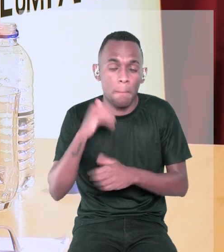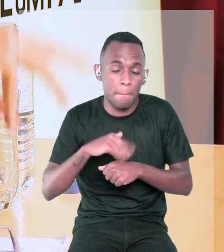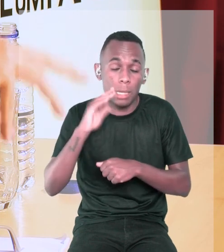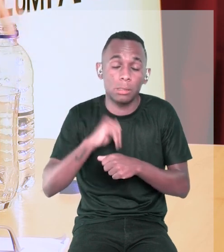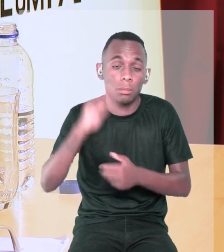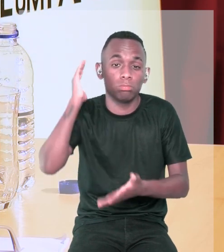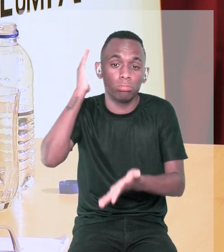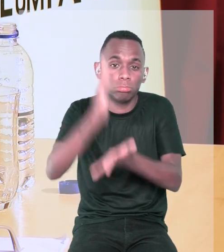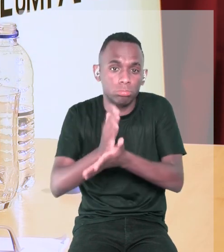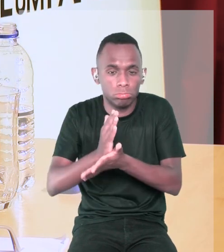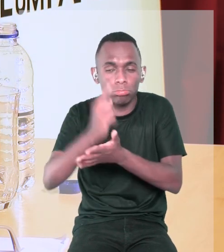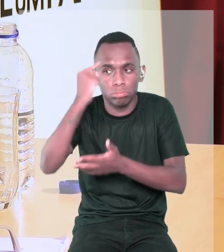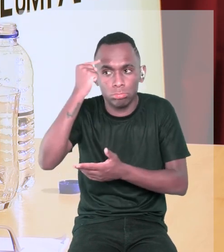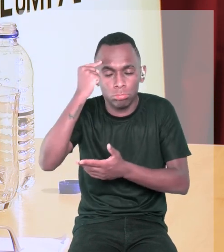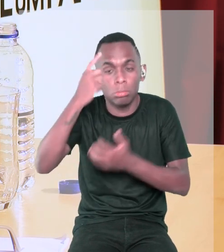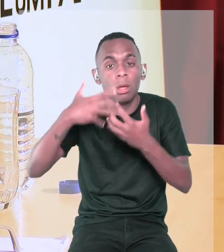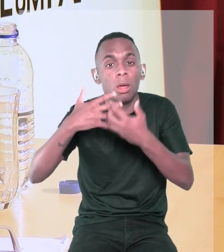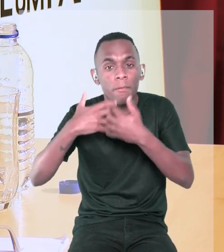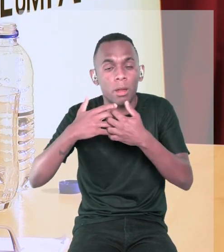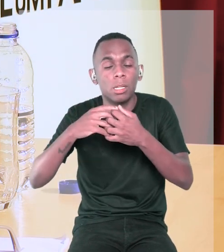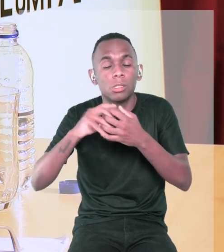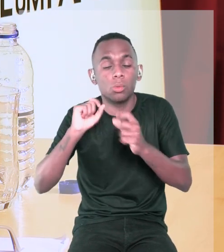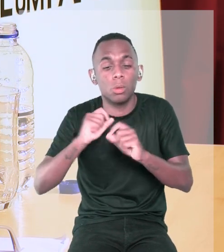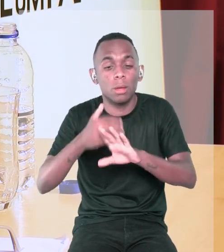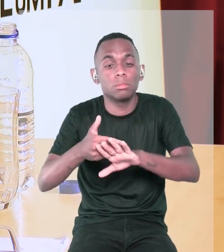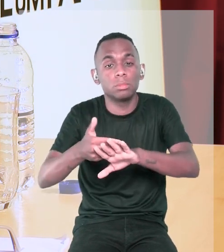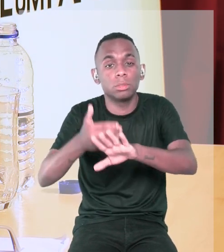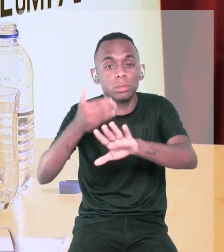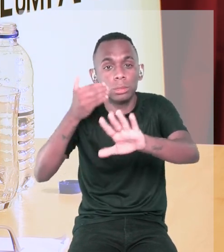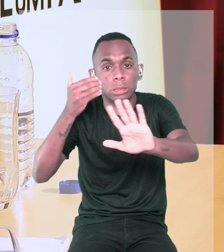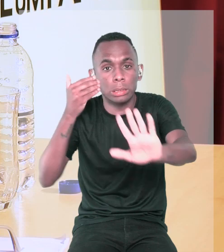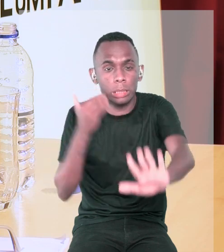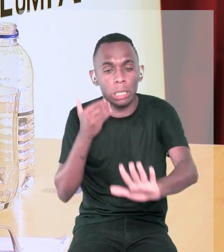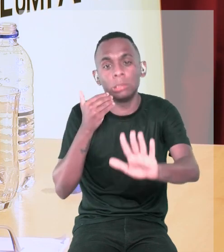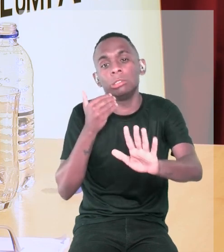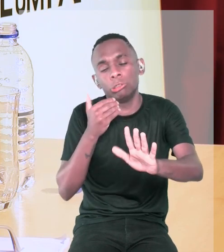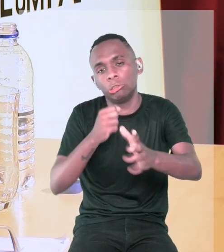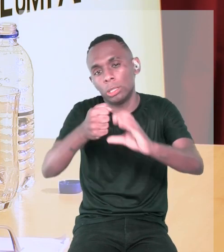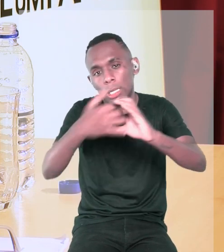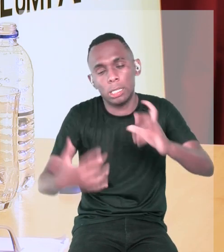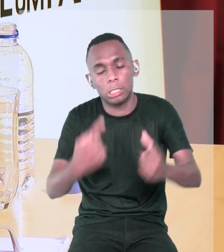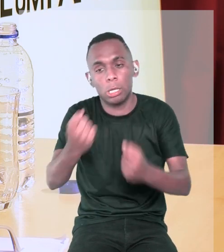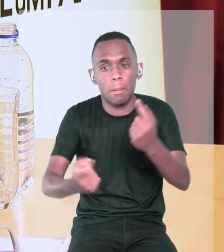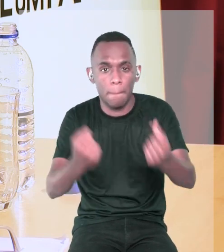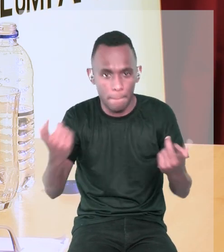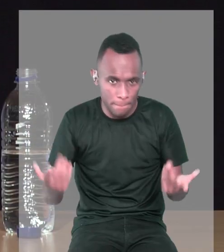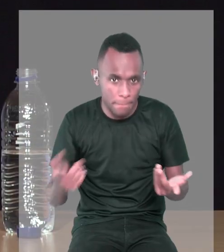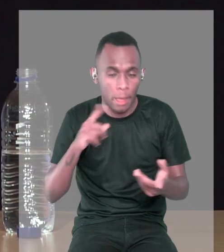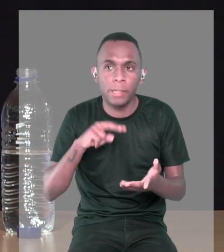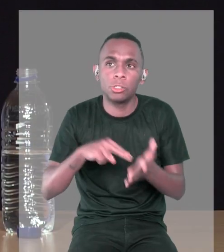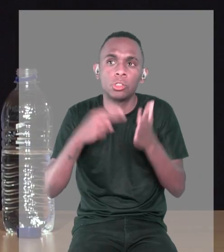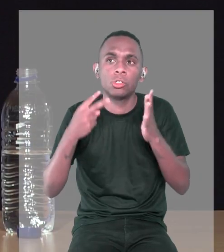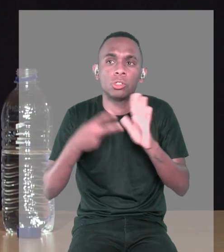singularidade ou especificidade. O pensamento do cálculo. o pensamento da técnica.